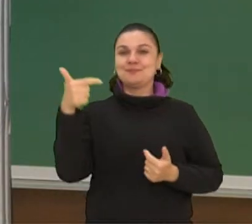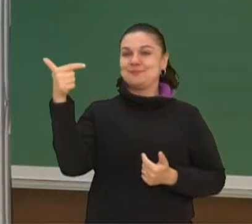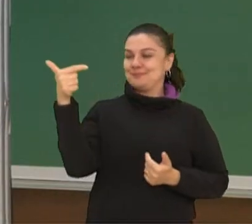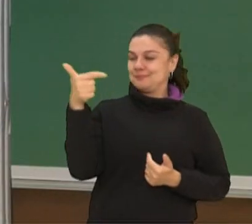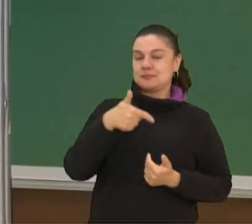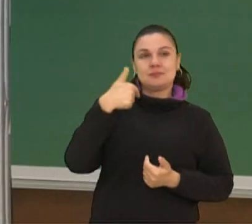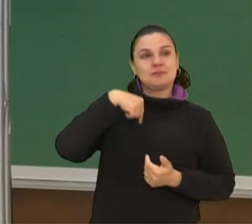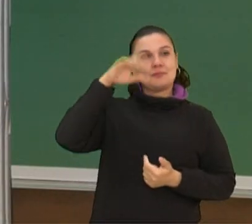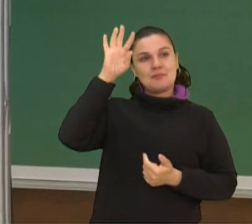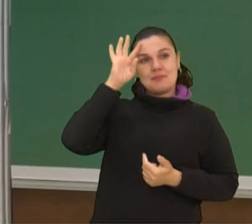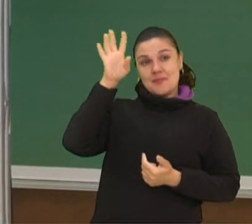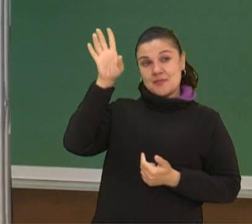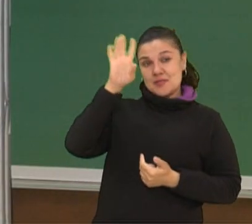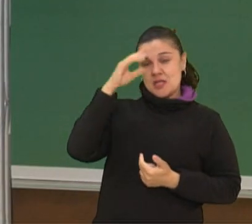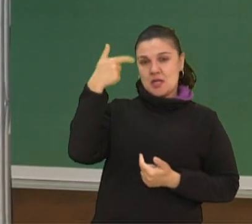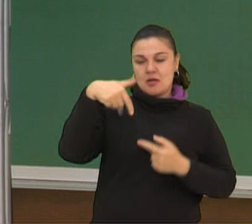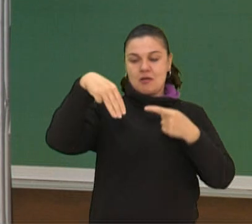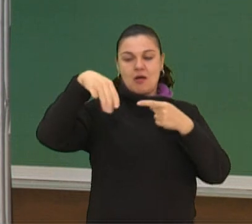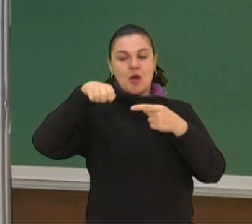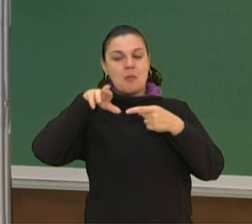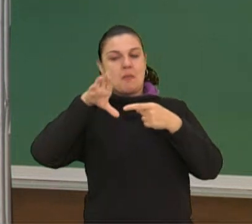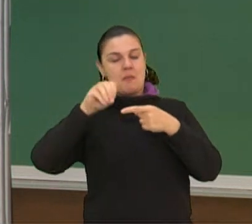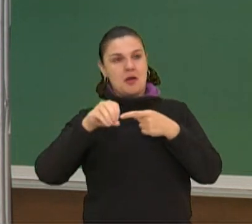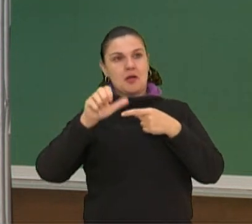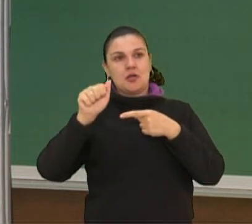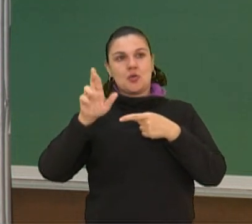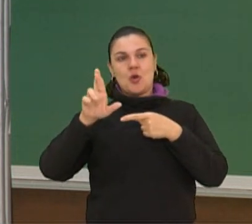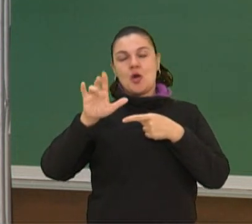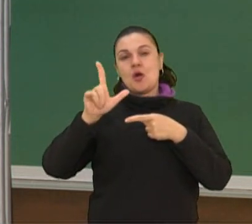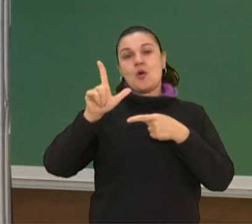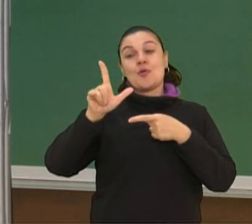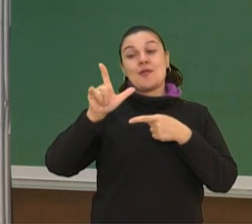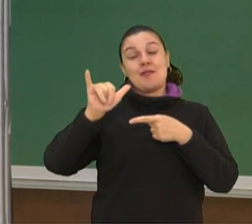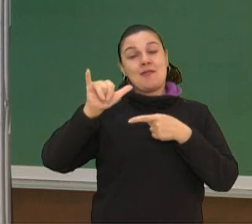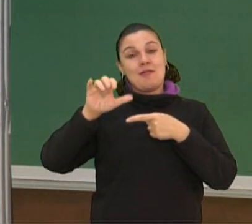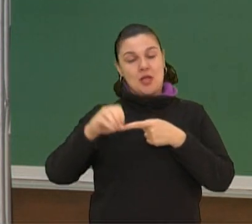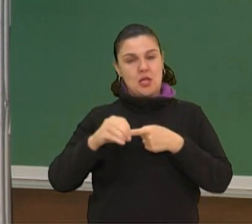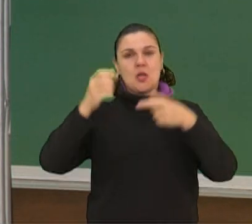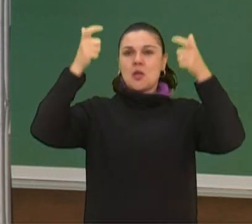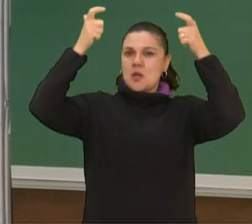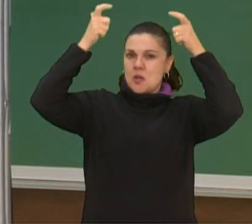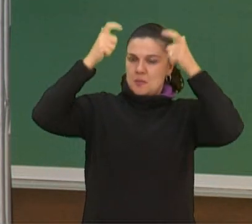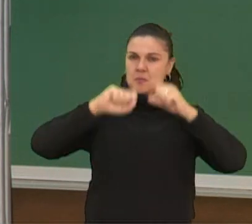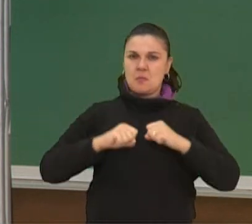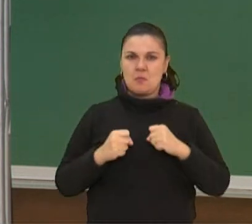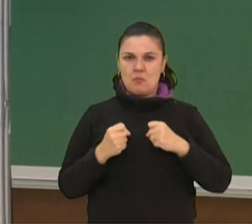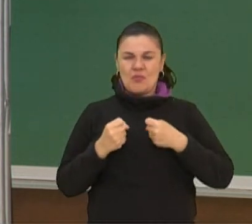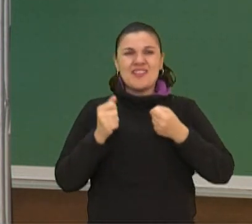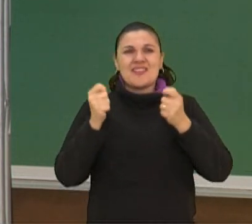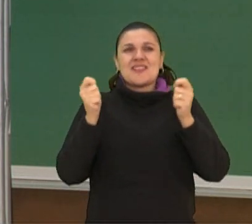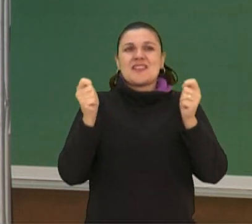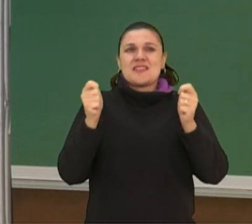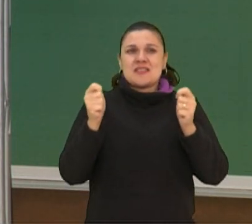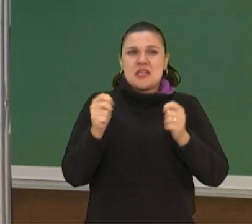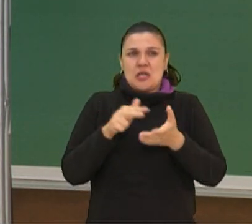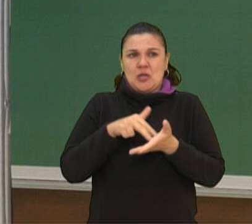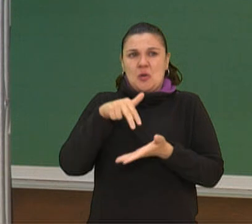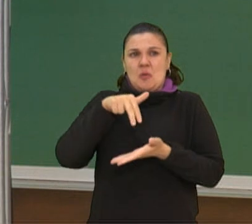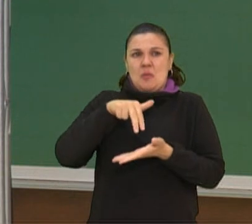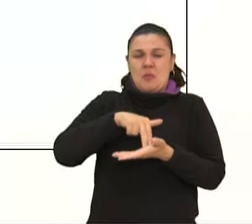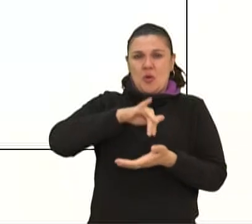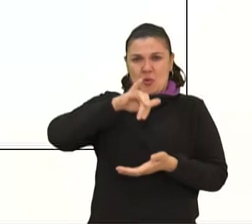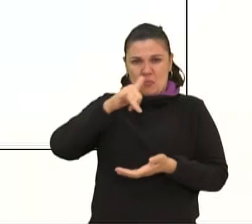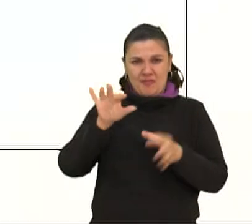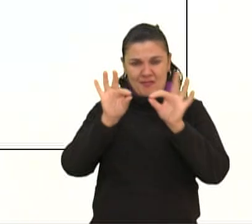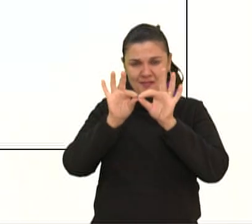interna. Essas coisas são externas. Externas você não domina, você só domina o interno.